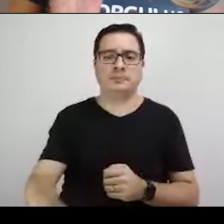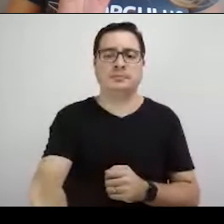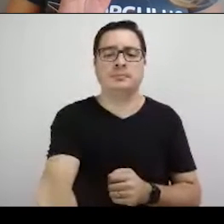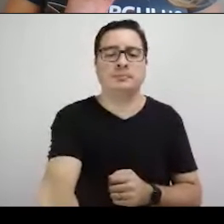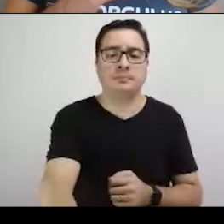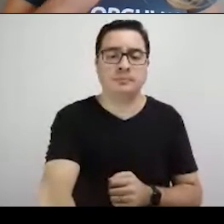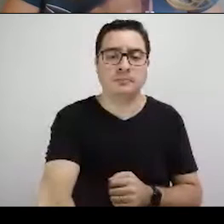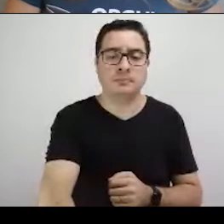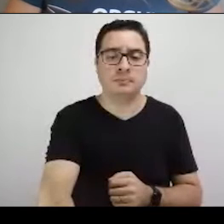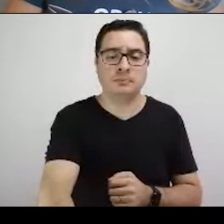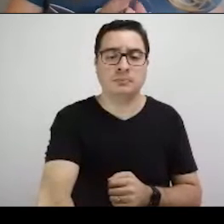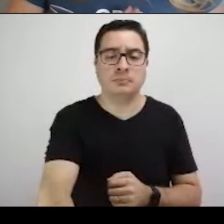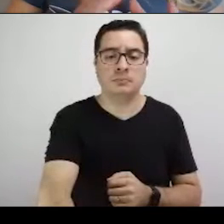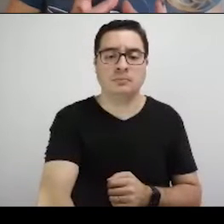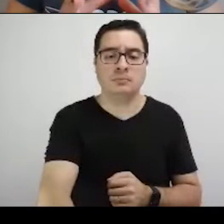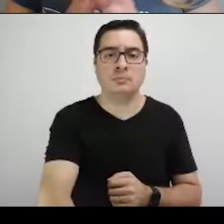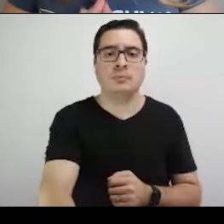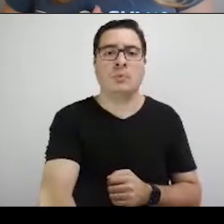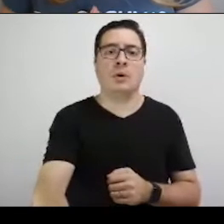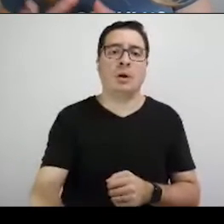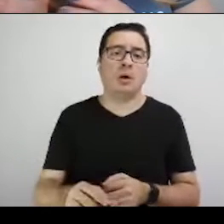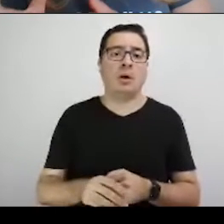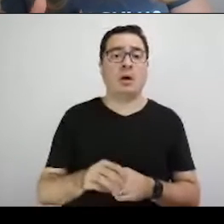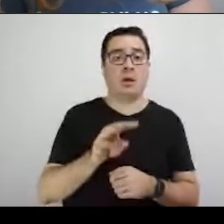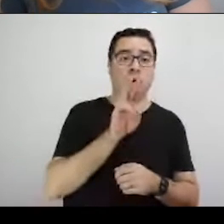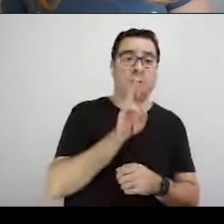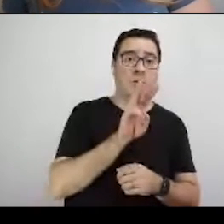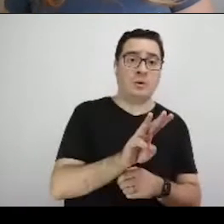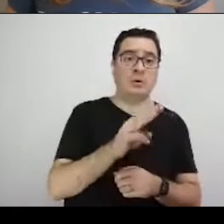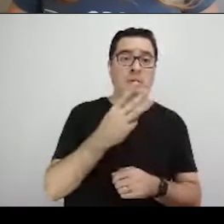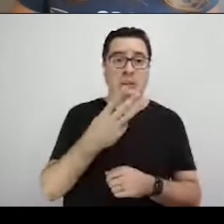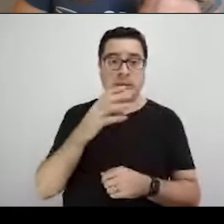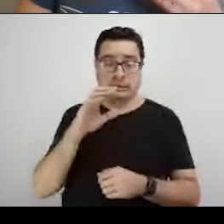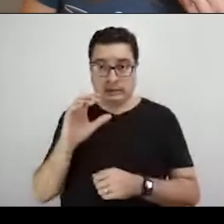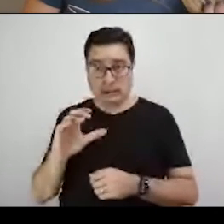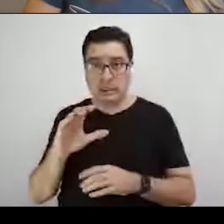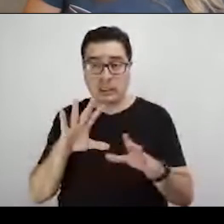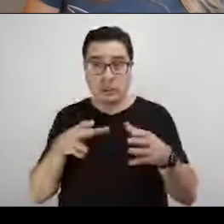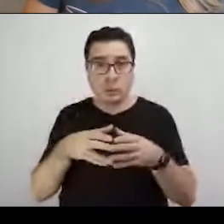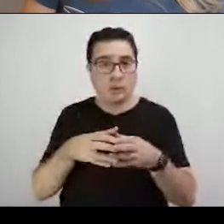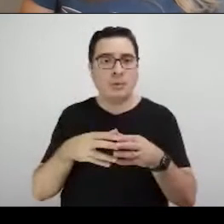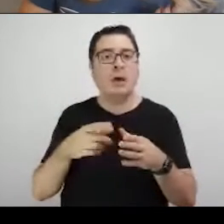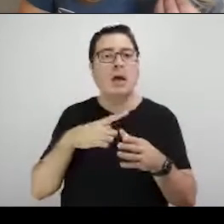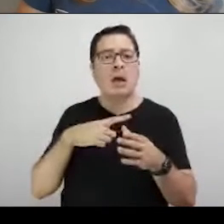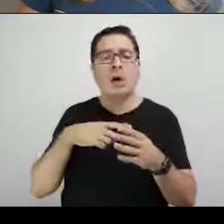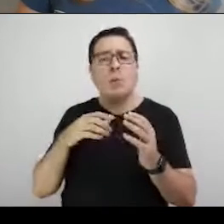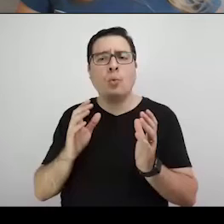E o consórcio World Wide Web, W3C, é uma